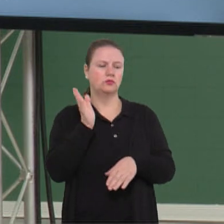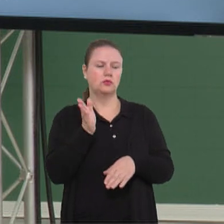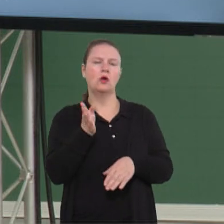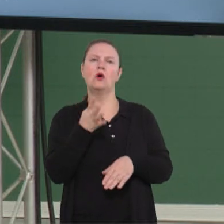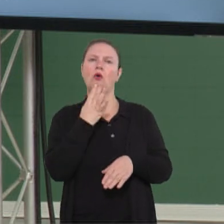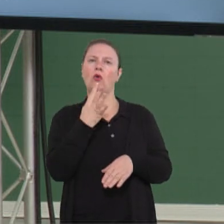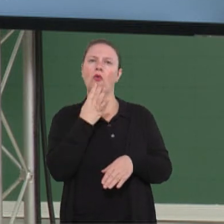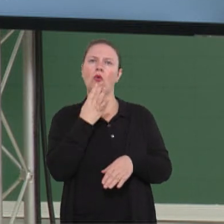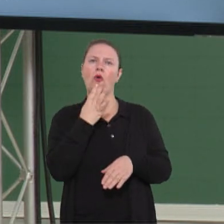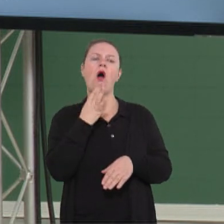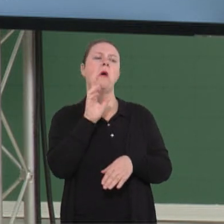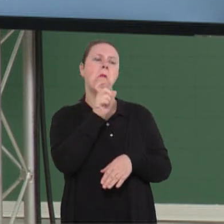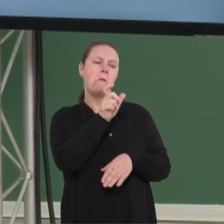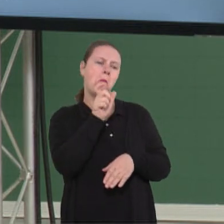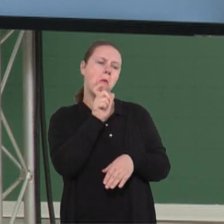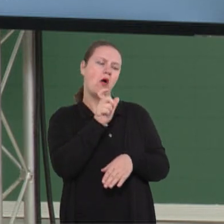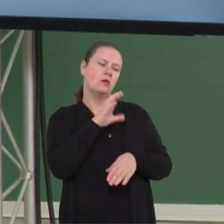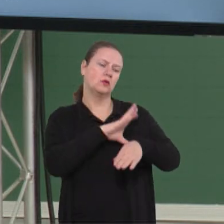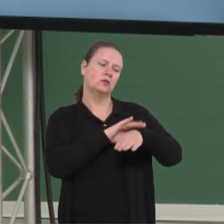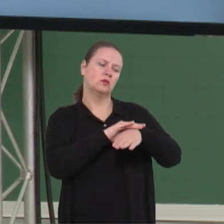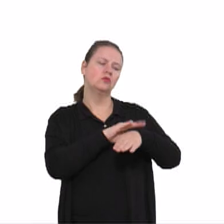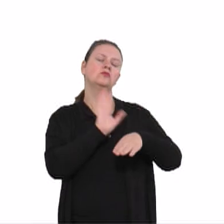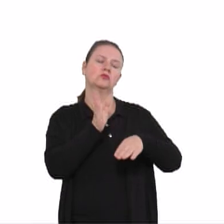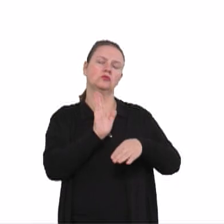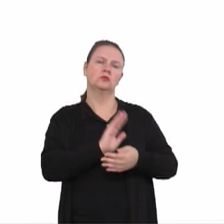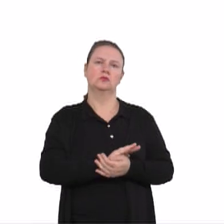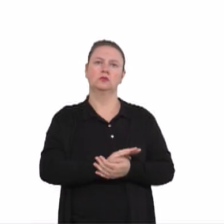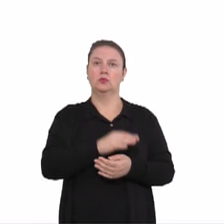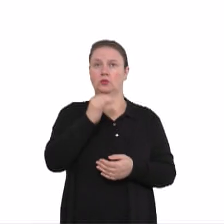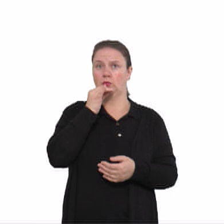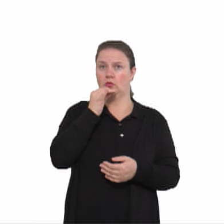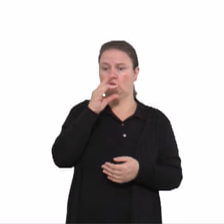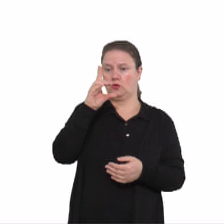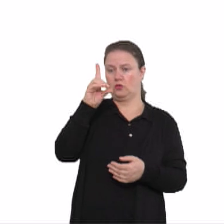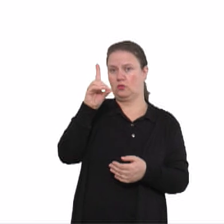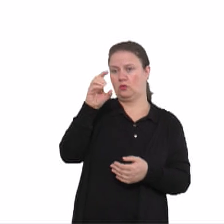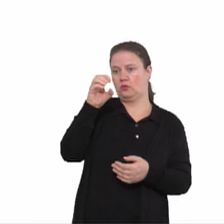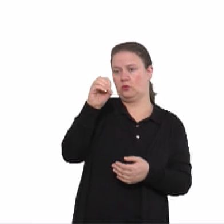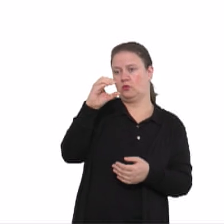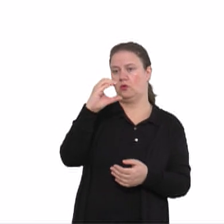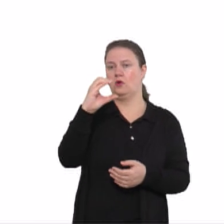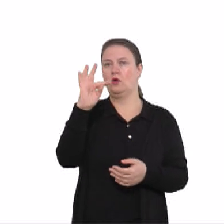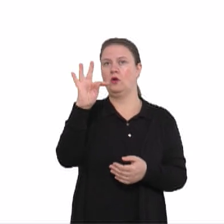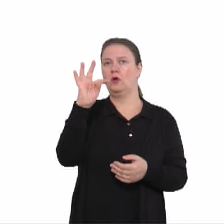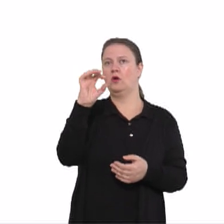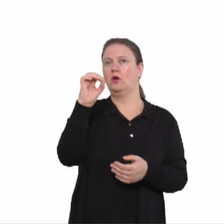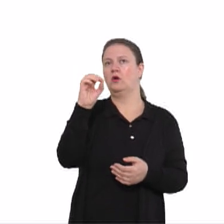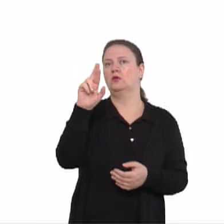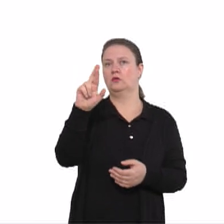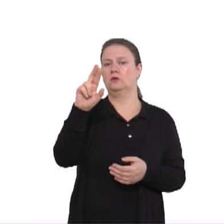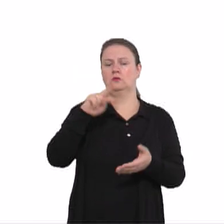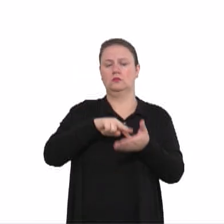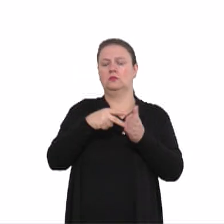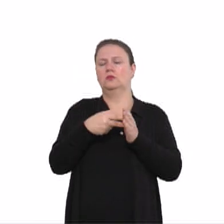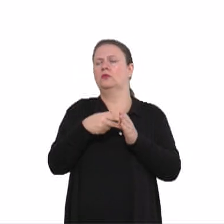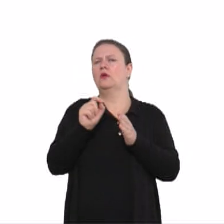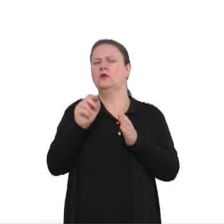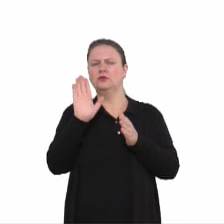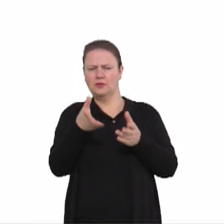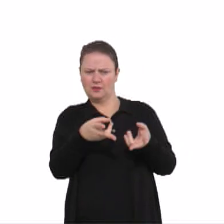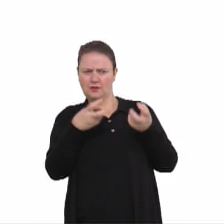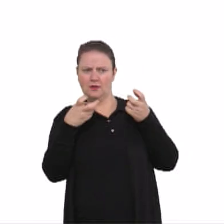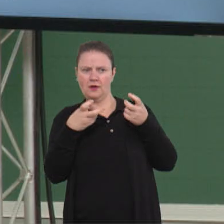resposta da primeiro você olha aqui ó xixi ele se é doctor doctor parece com quem português doutor médico